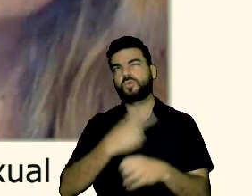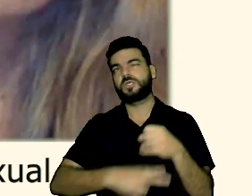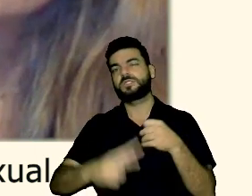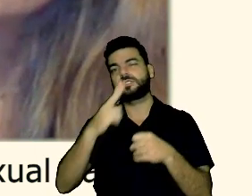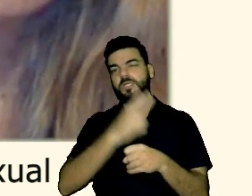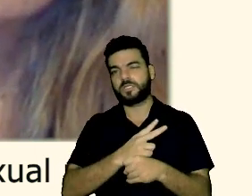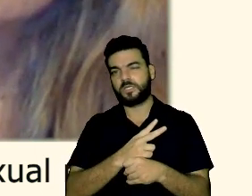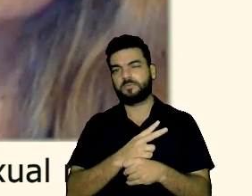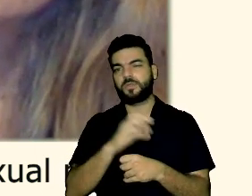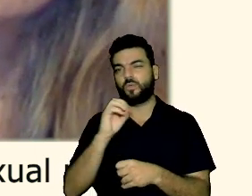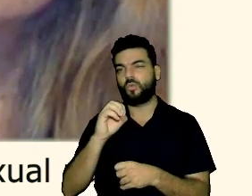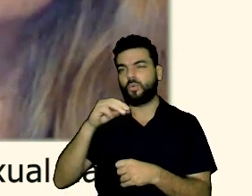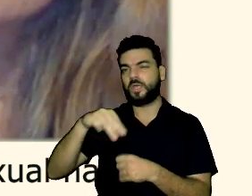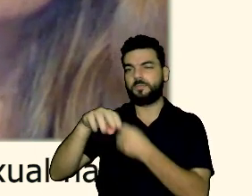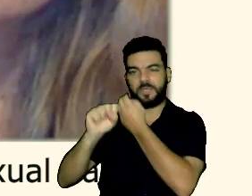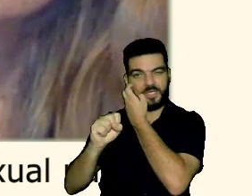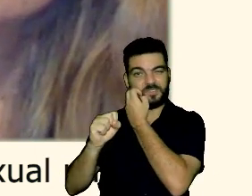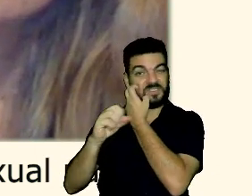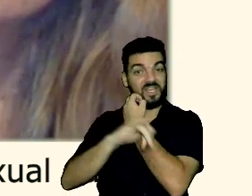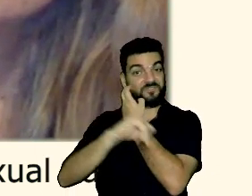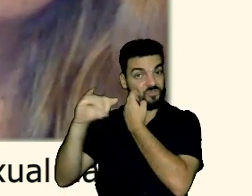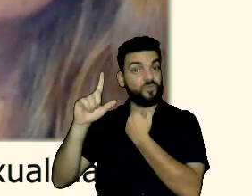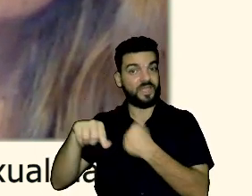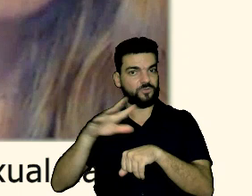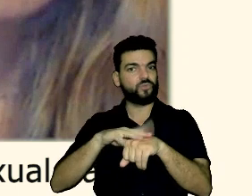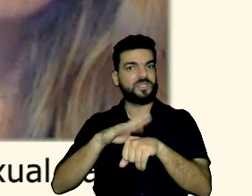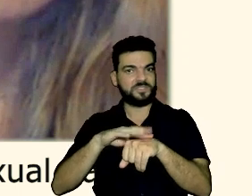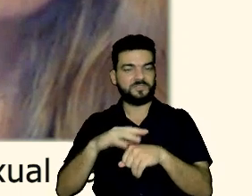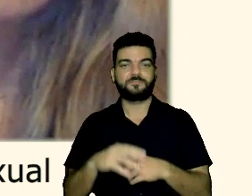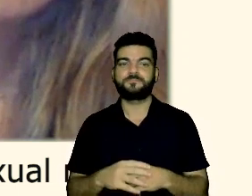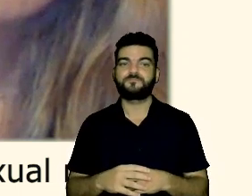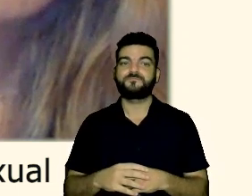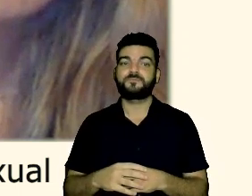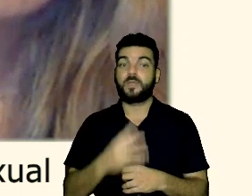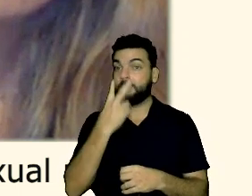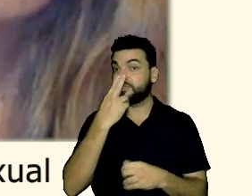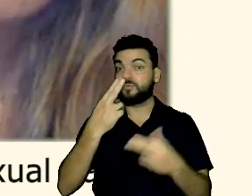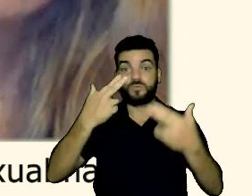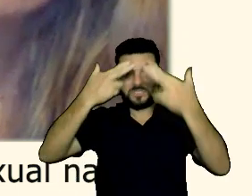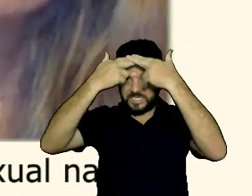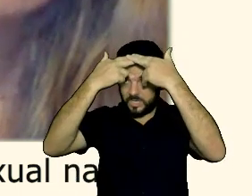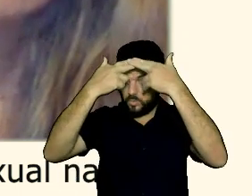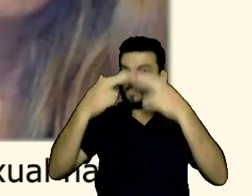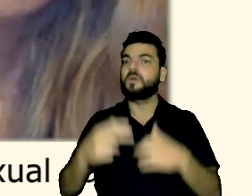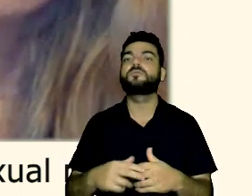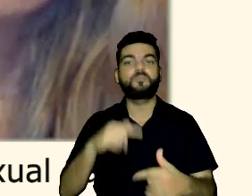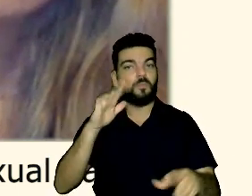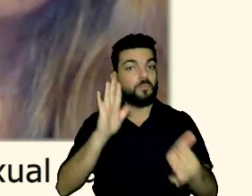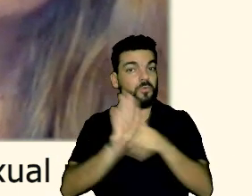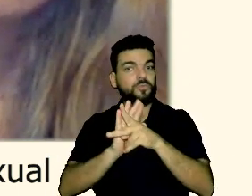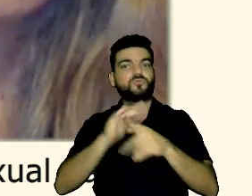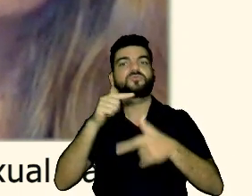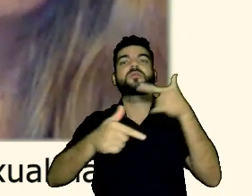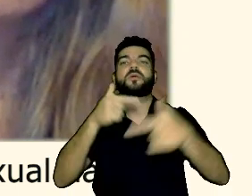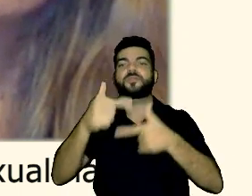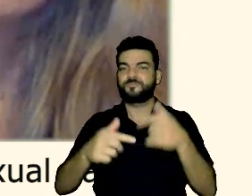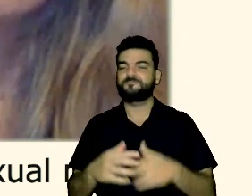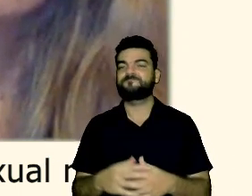reconhecida há mais ou menos 2 anos pela Organização Mundial da Saúde, como um